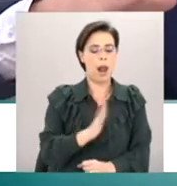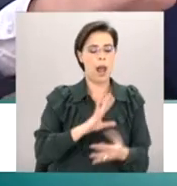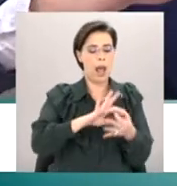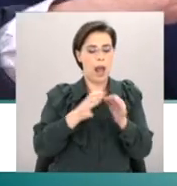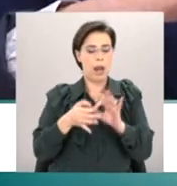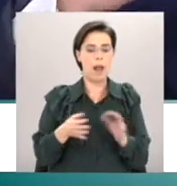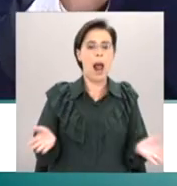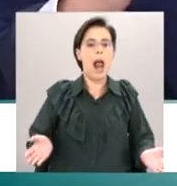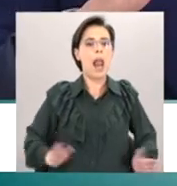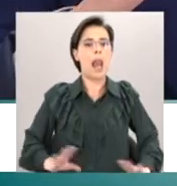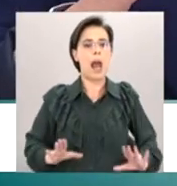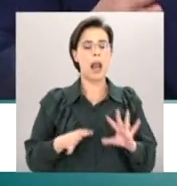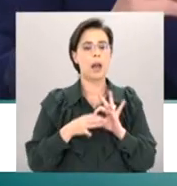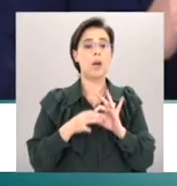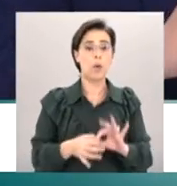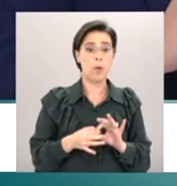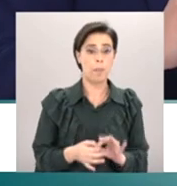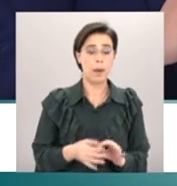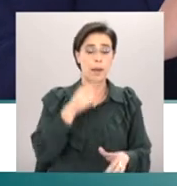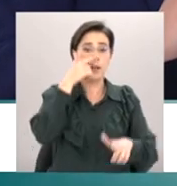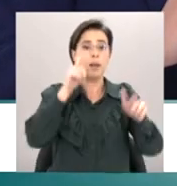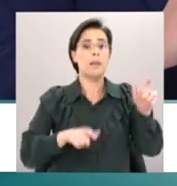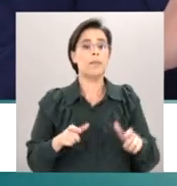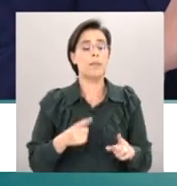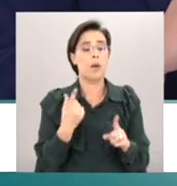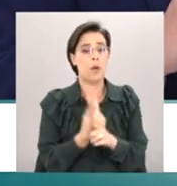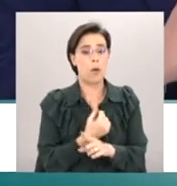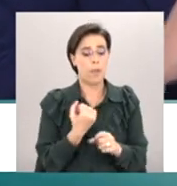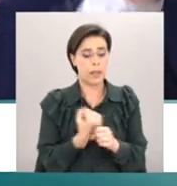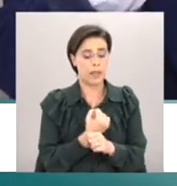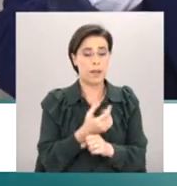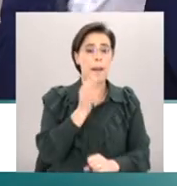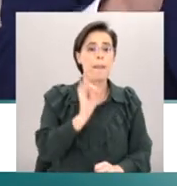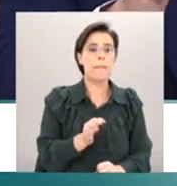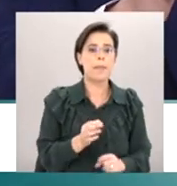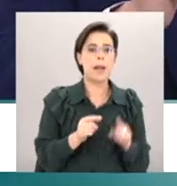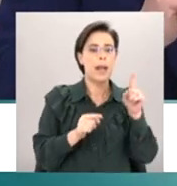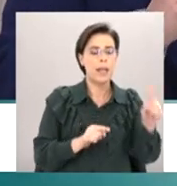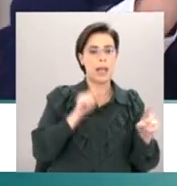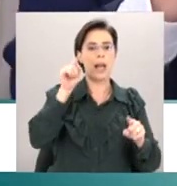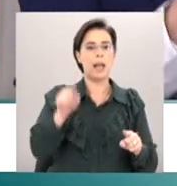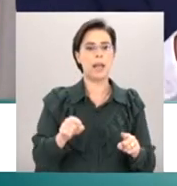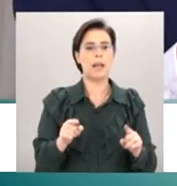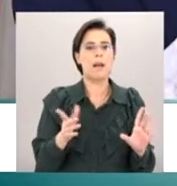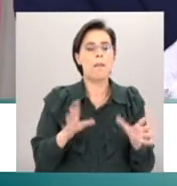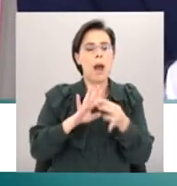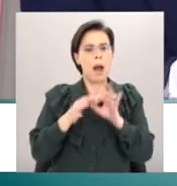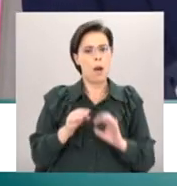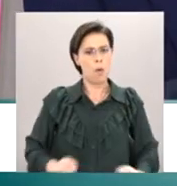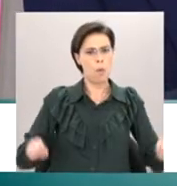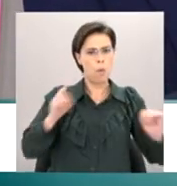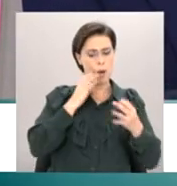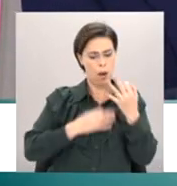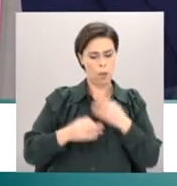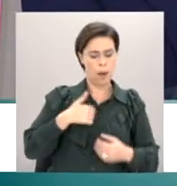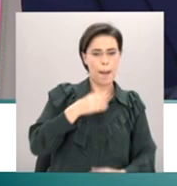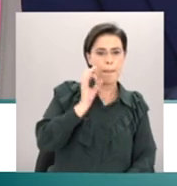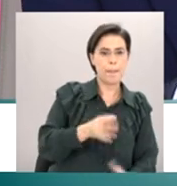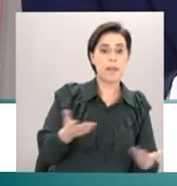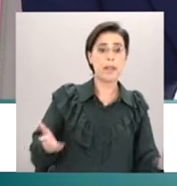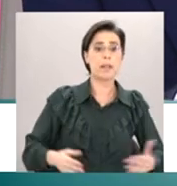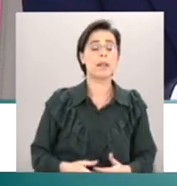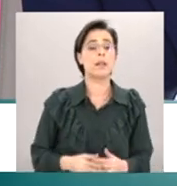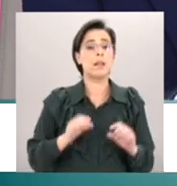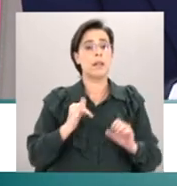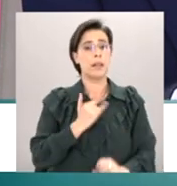articulado que Coopera Para que as pessoas vão comprar o serviço que precisam aqui e ali sem articulação dos cuidados de precisão